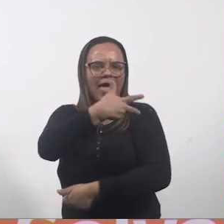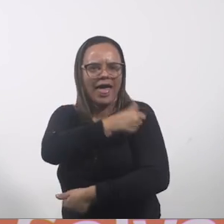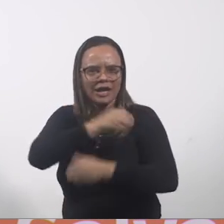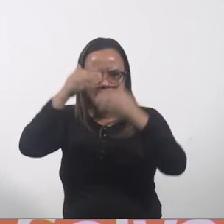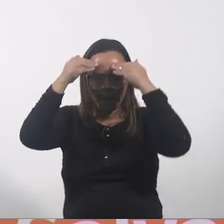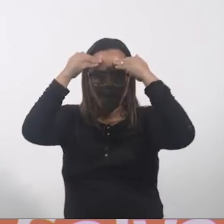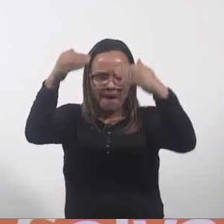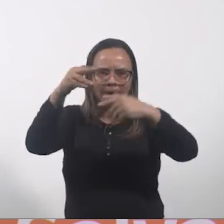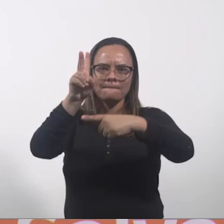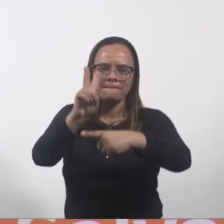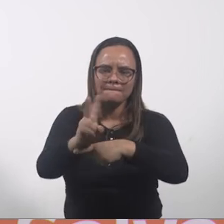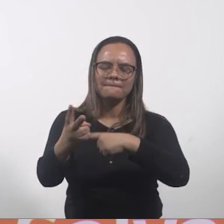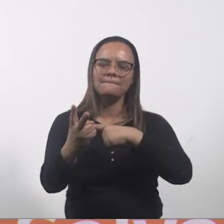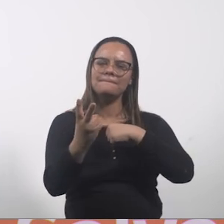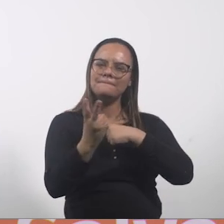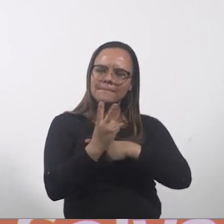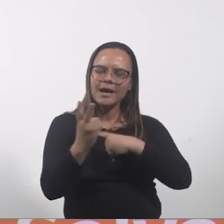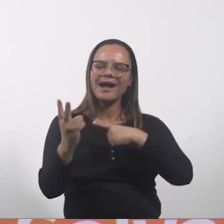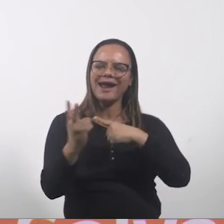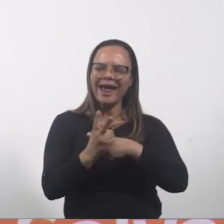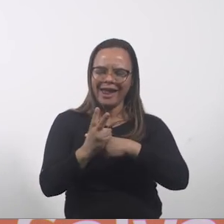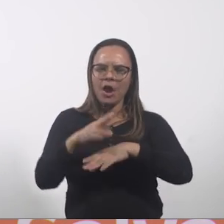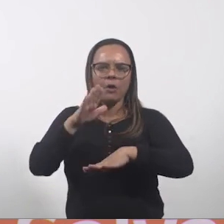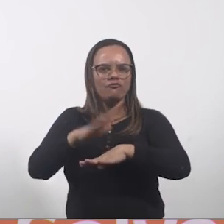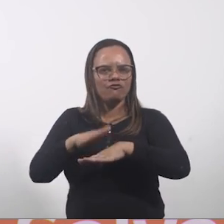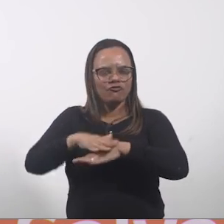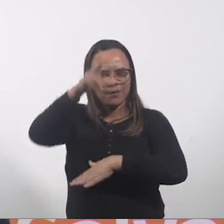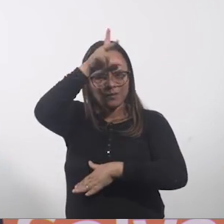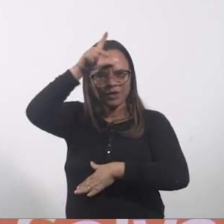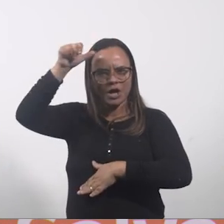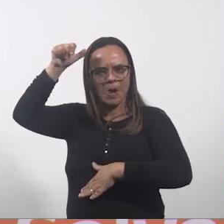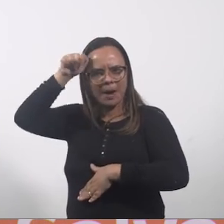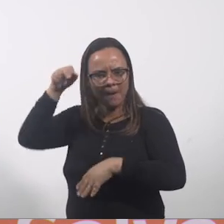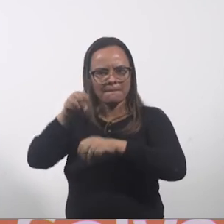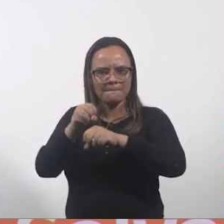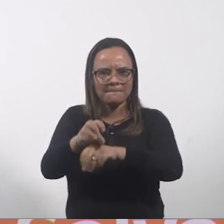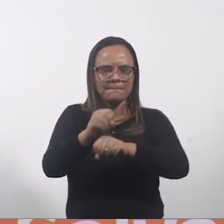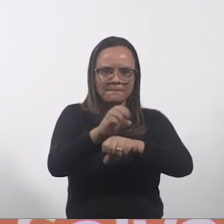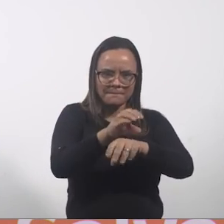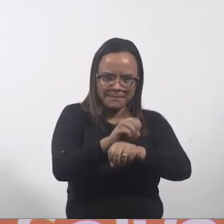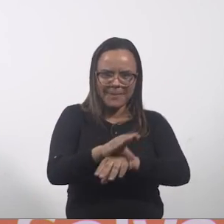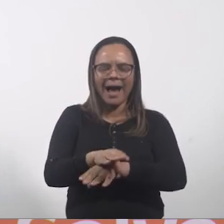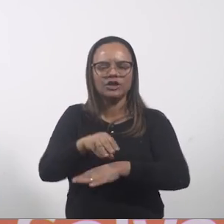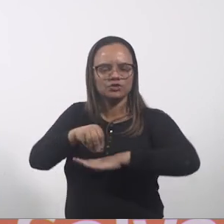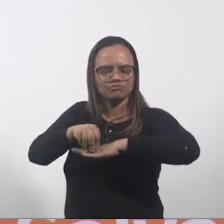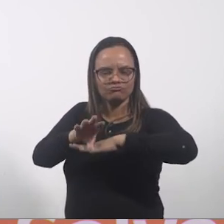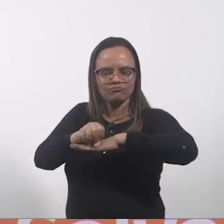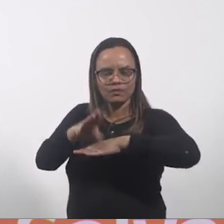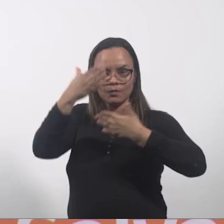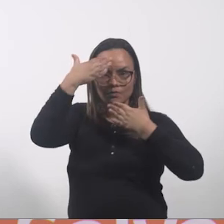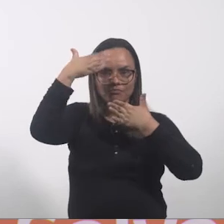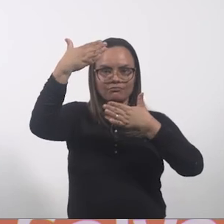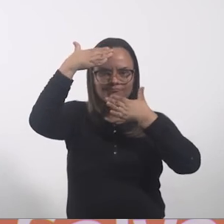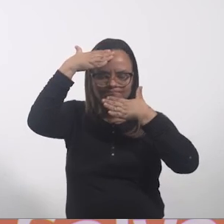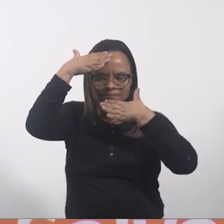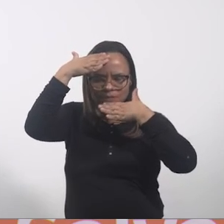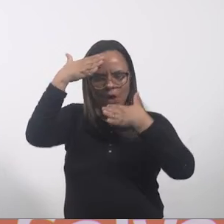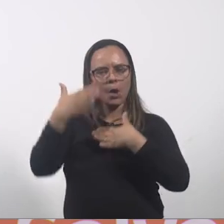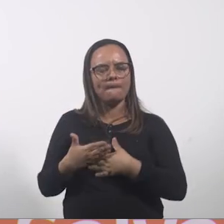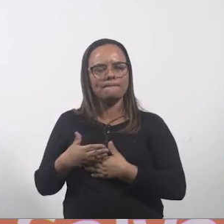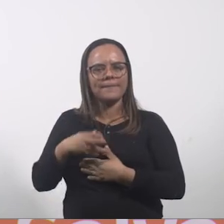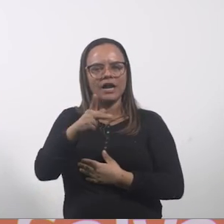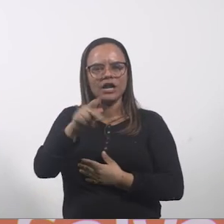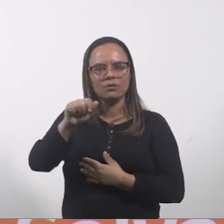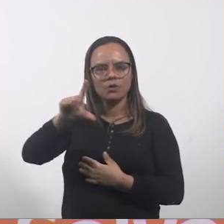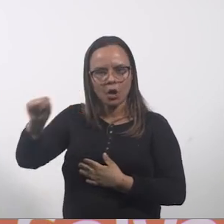tomado os seus cuidados, tem feito tudo aquilo que a Prefeitura de São Paulo, através da Secretaria de Saúde, tem recomendado. Muito obrigado aqui a doutora Paula,